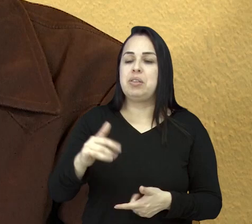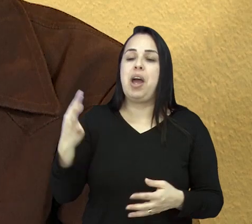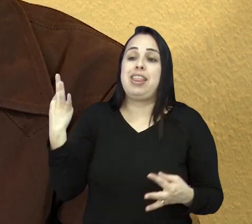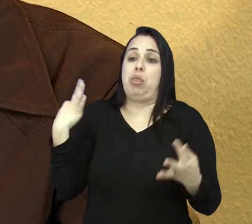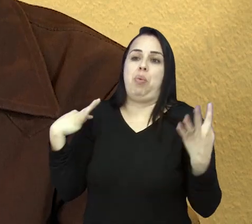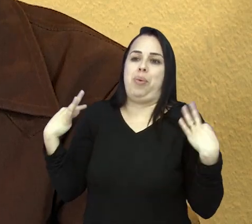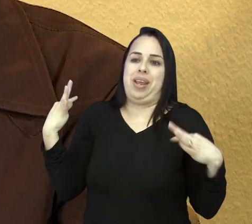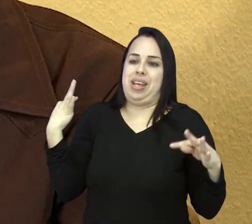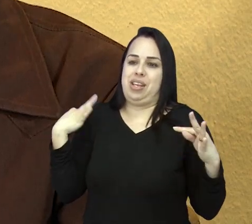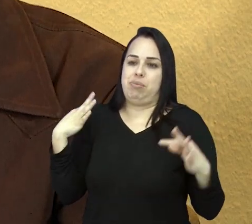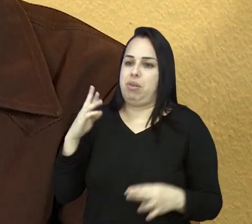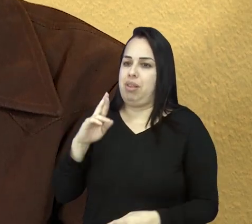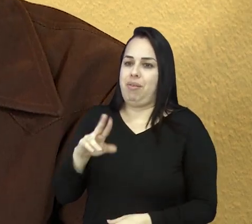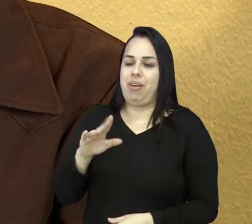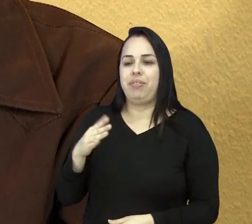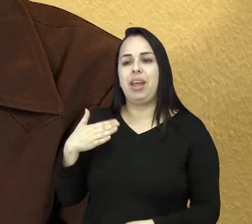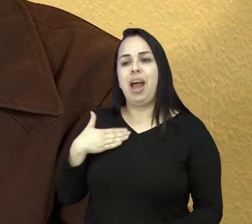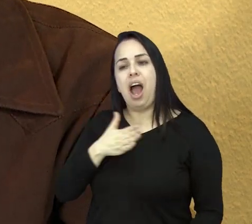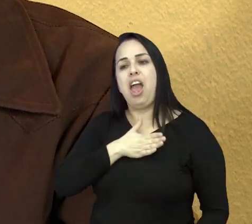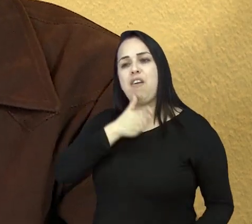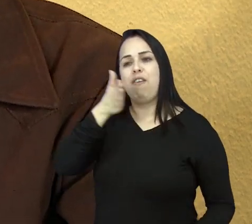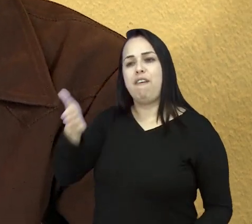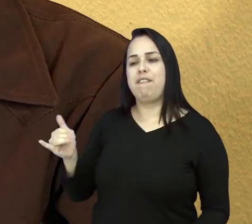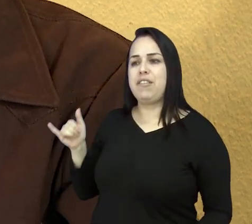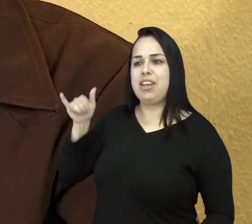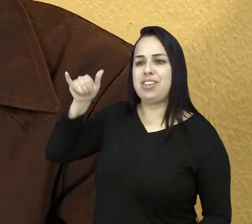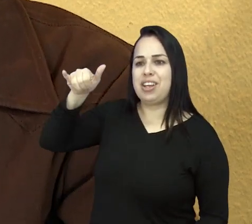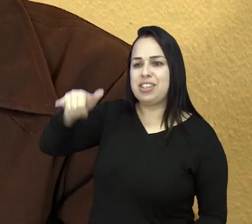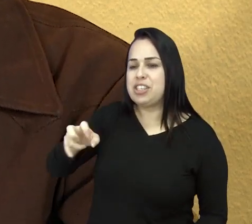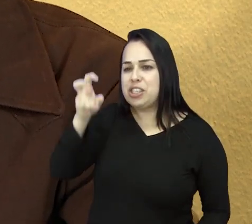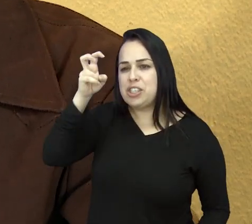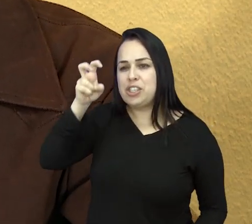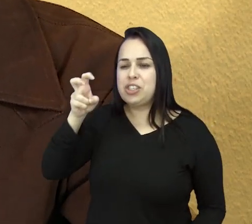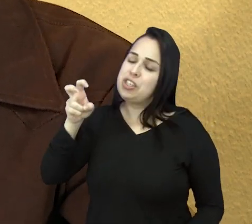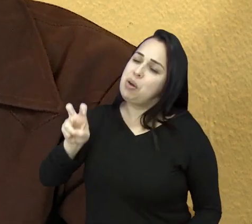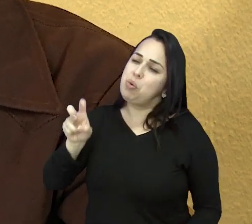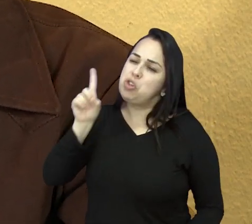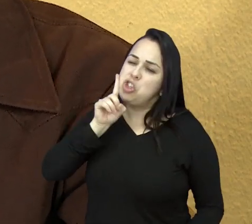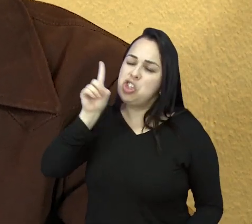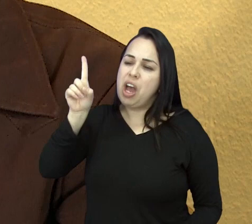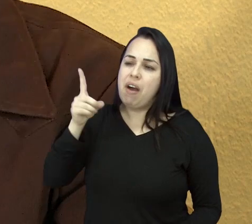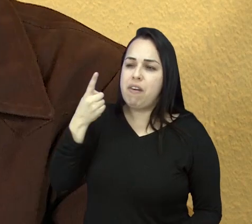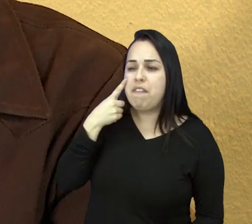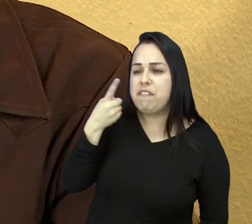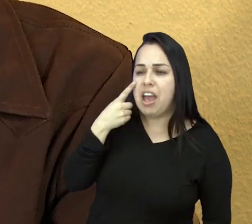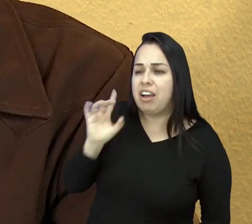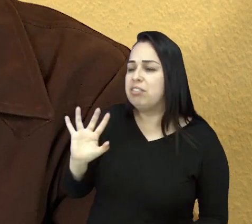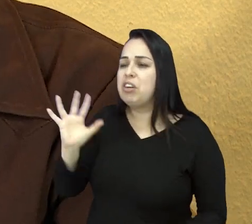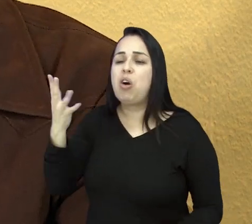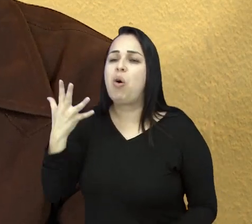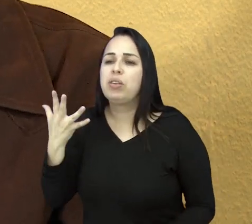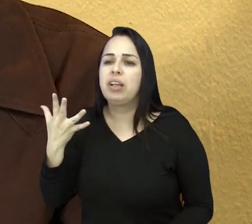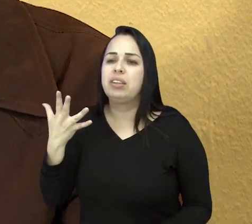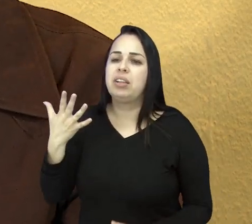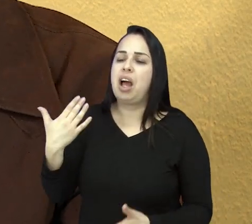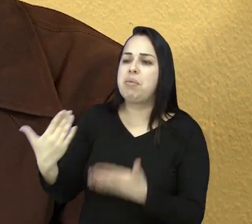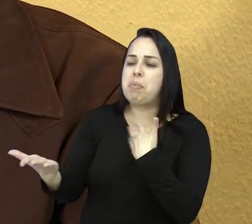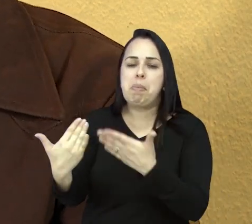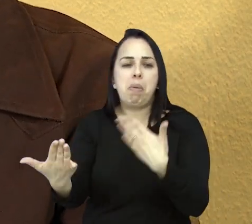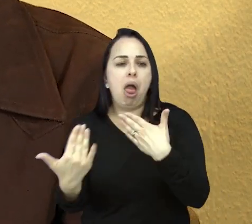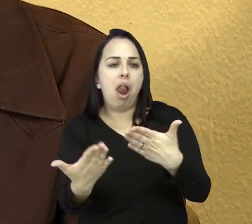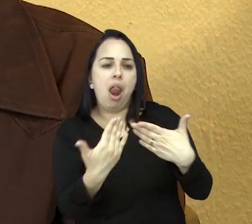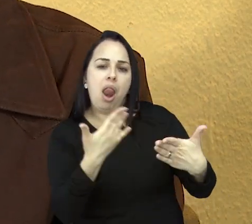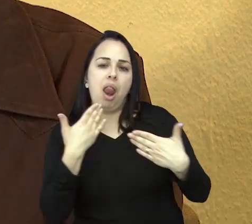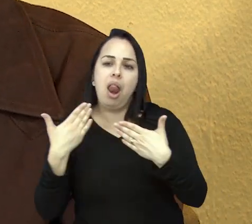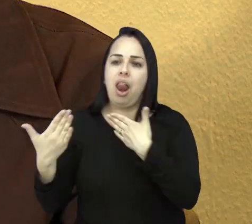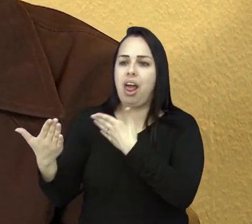um turismo, né? Ela acontece assim, eu vou viajar e vou ficar 5 dias por ali e vou ver o que acontece. E ali você conversa